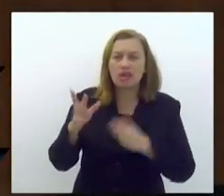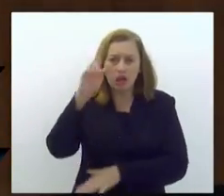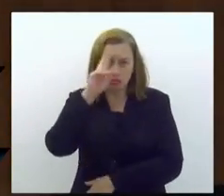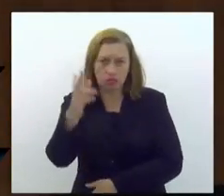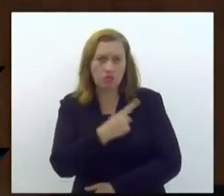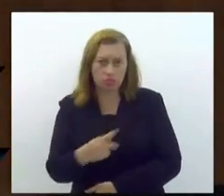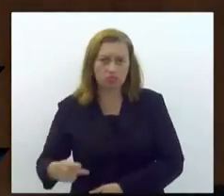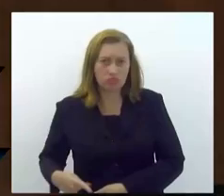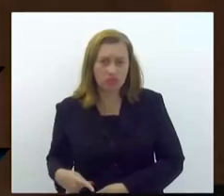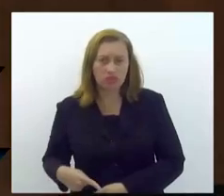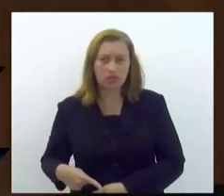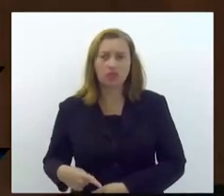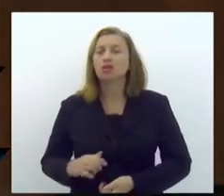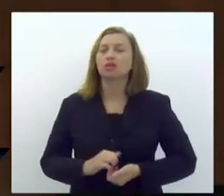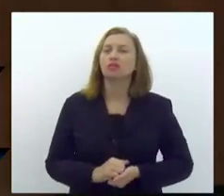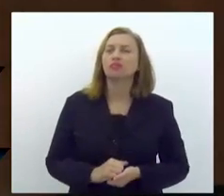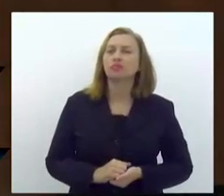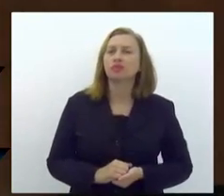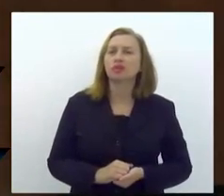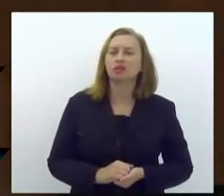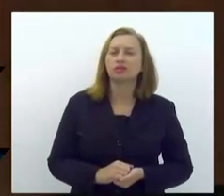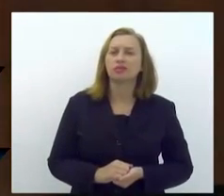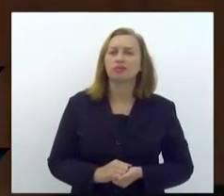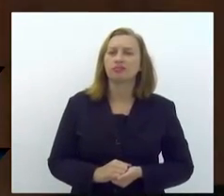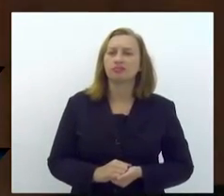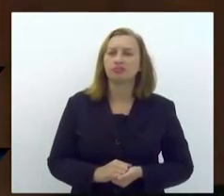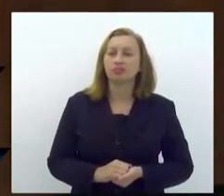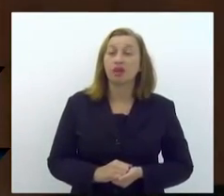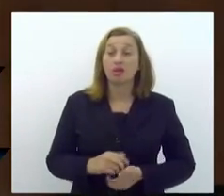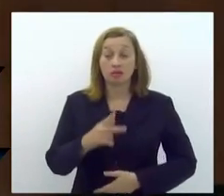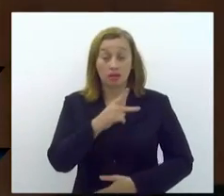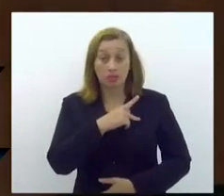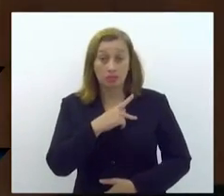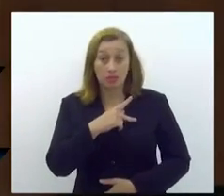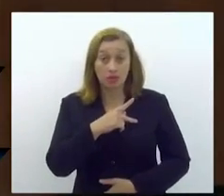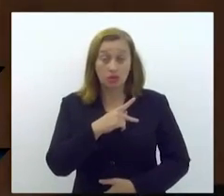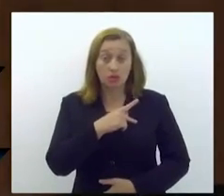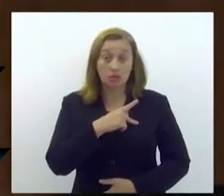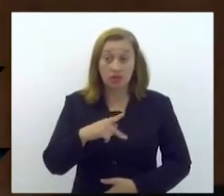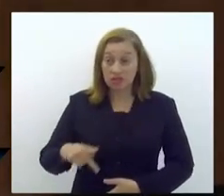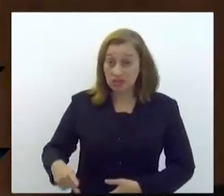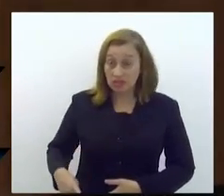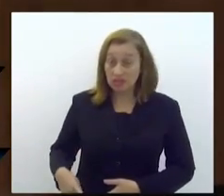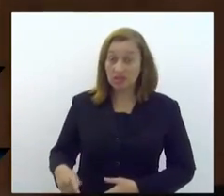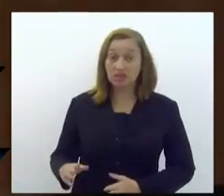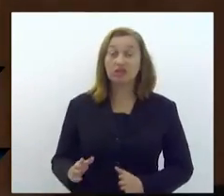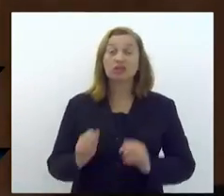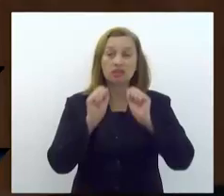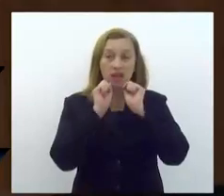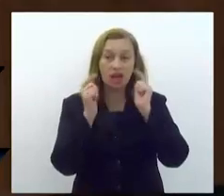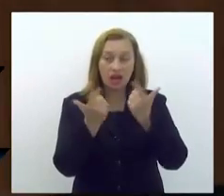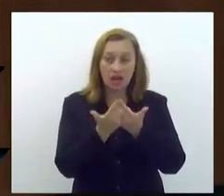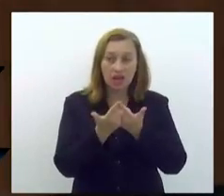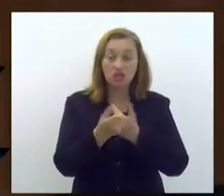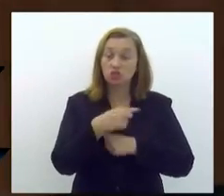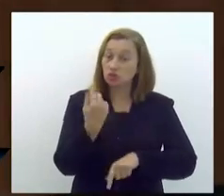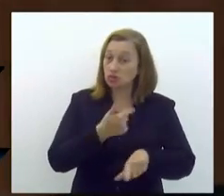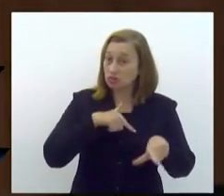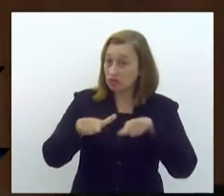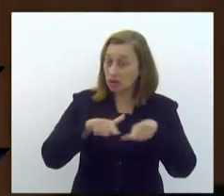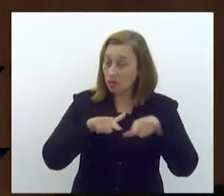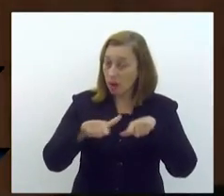excelência que de alguma forma na presidência desta casa dos nossos trabalhos